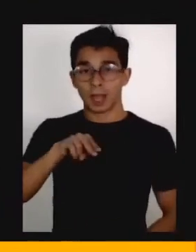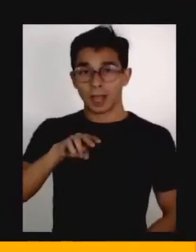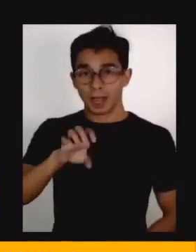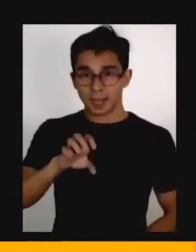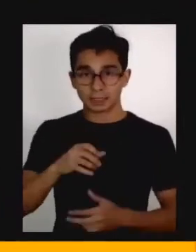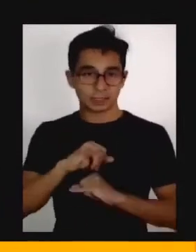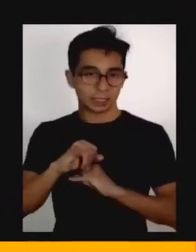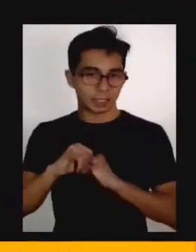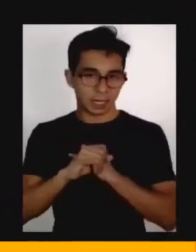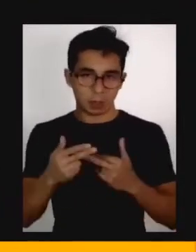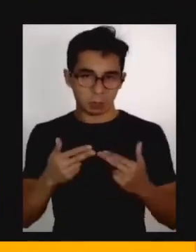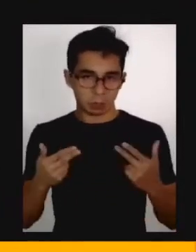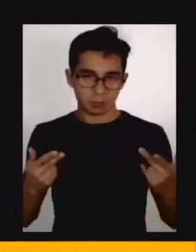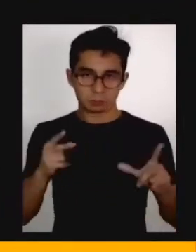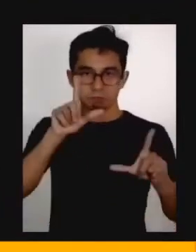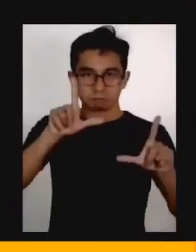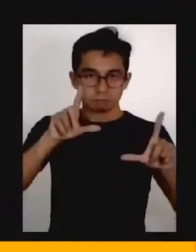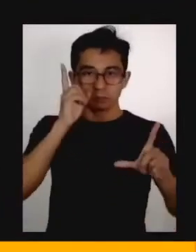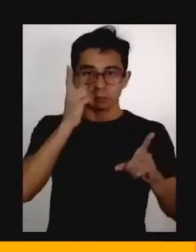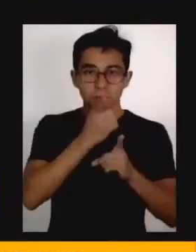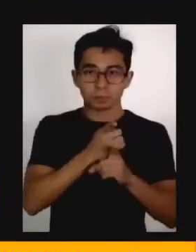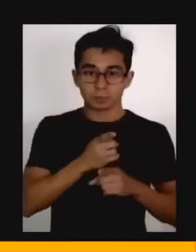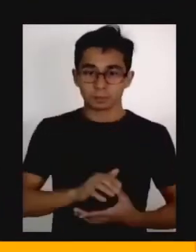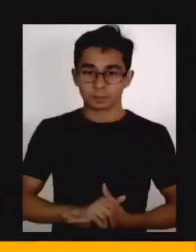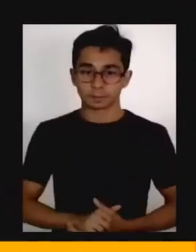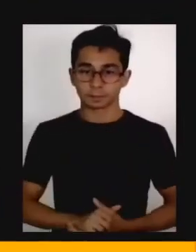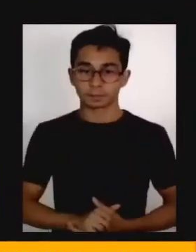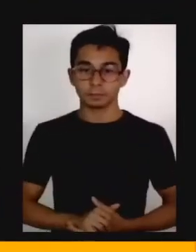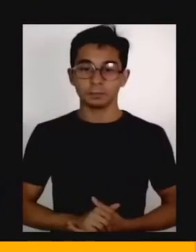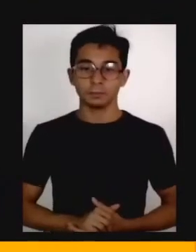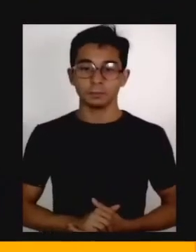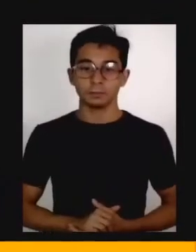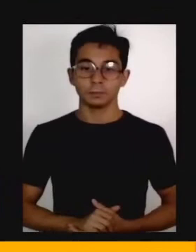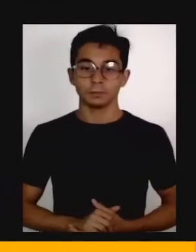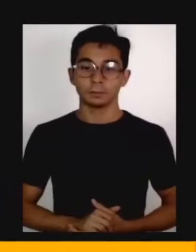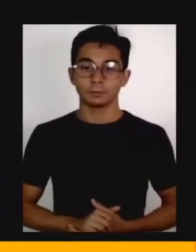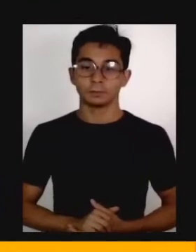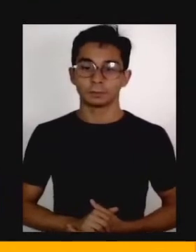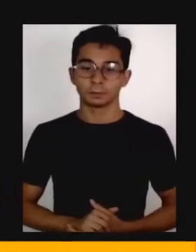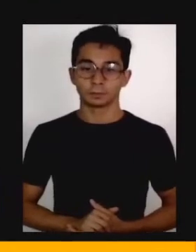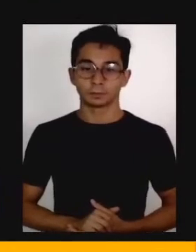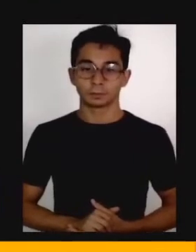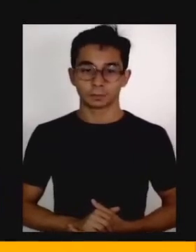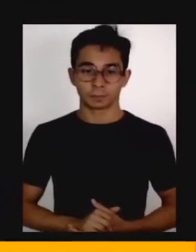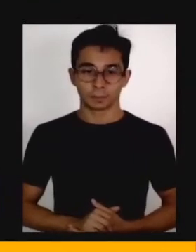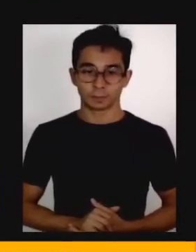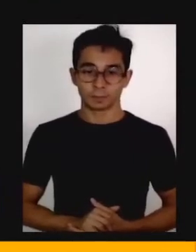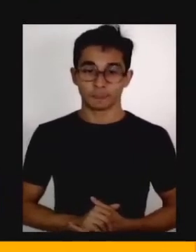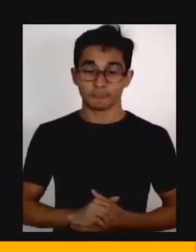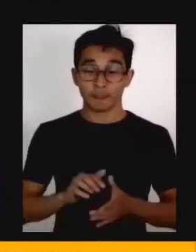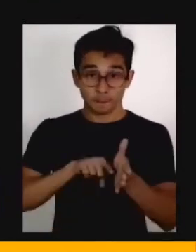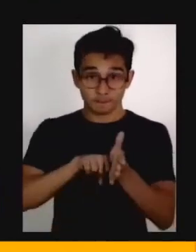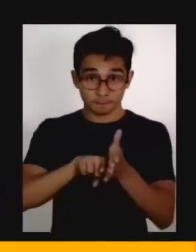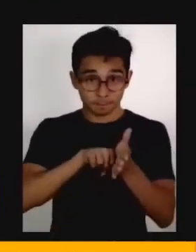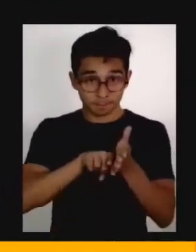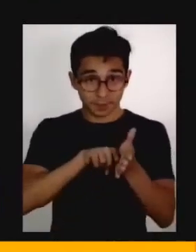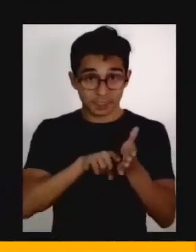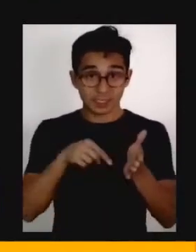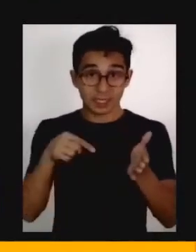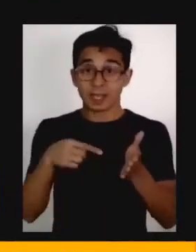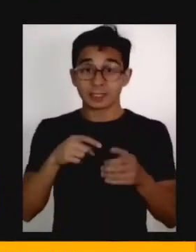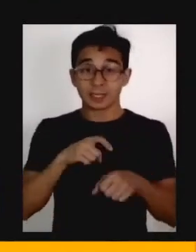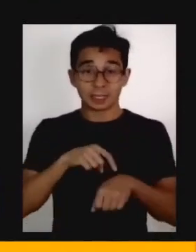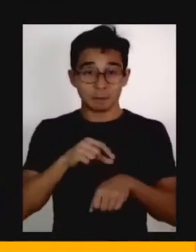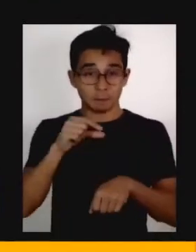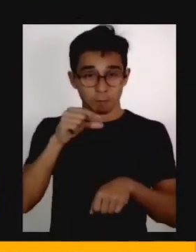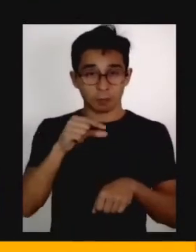é esse impacto, né? A gente também faz essa pergunta dentro dessa nossa pesquisa. Aliás, essa pesquisa é uma pesquisa super recente,